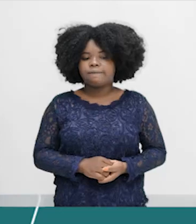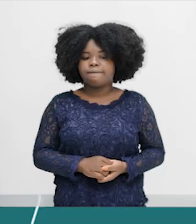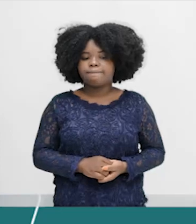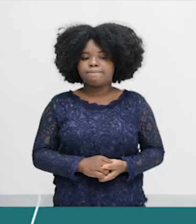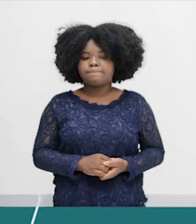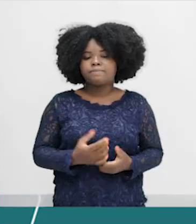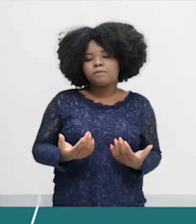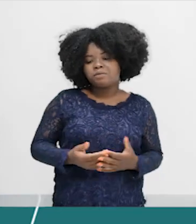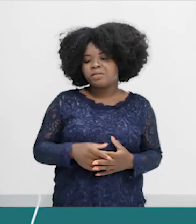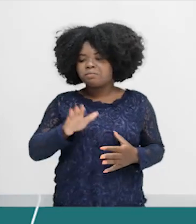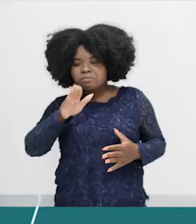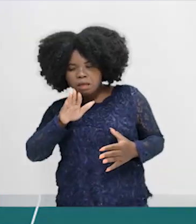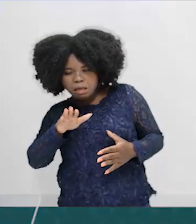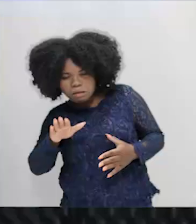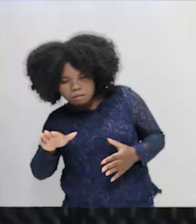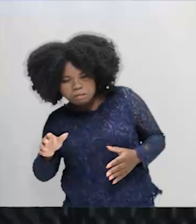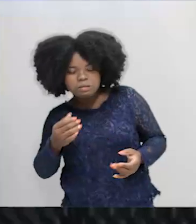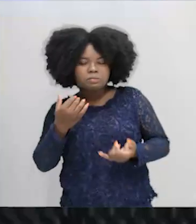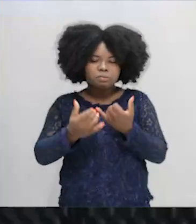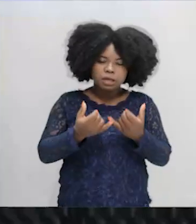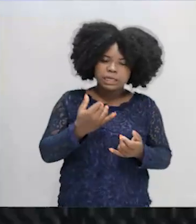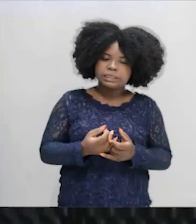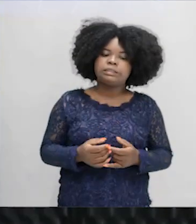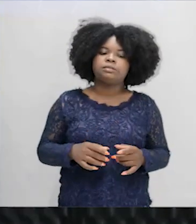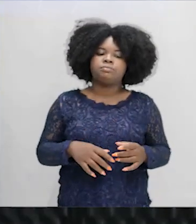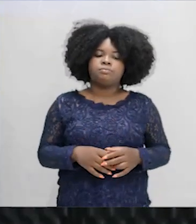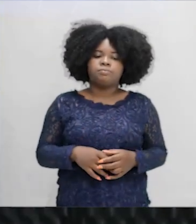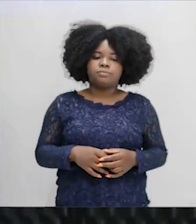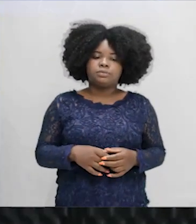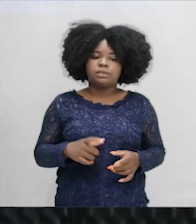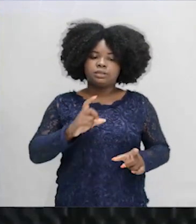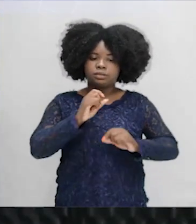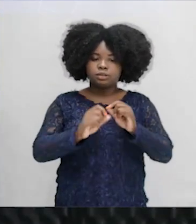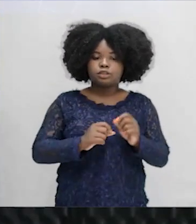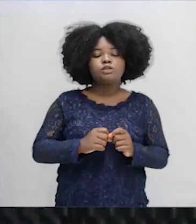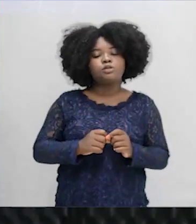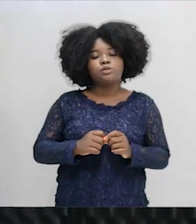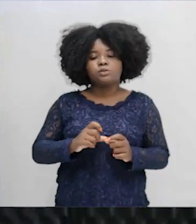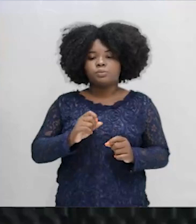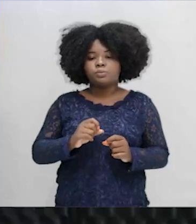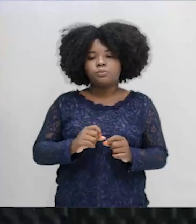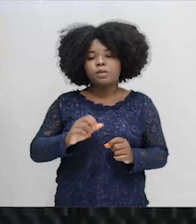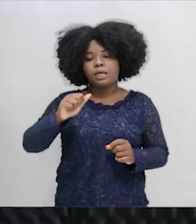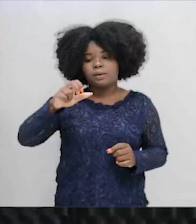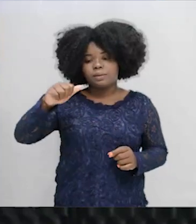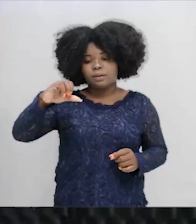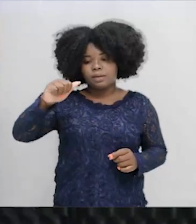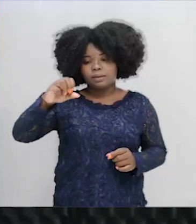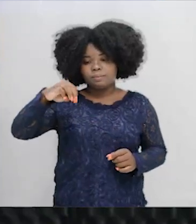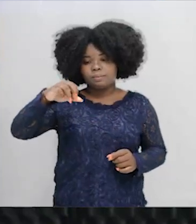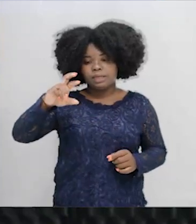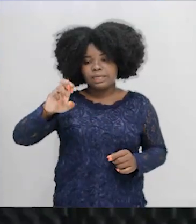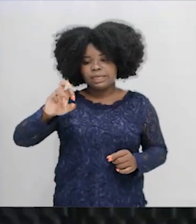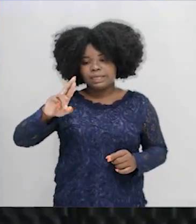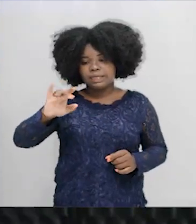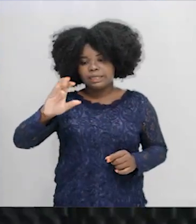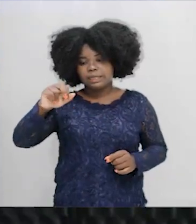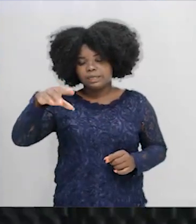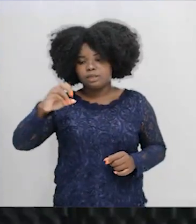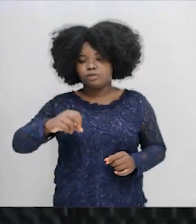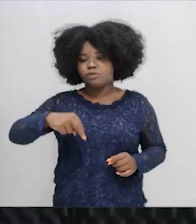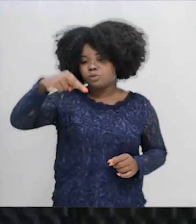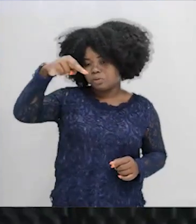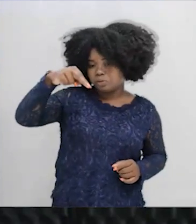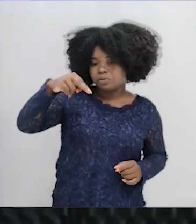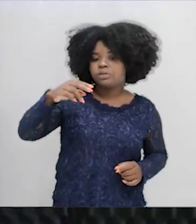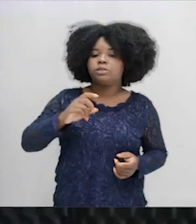tão infantil como lhe parece. Então, popularmente, eles são norte-americanos, começaram ali, mas não são os únicos. A gente tem no Brasil